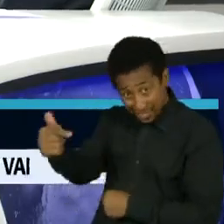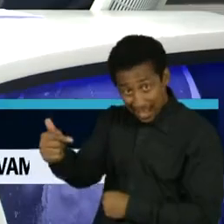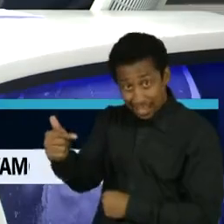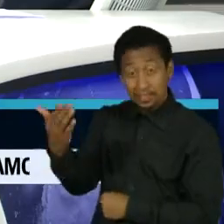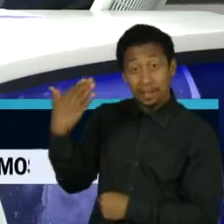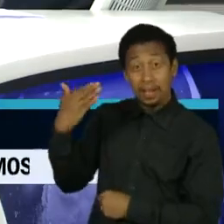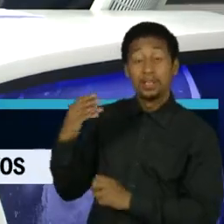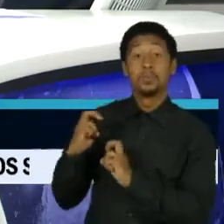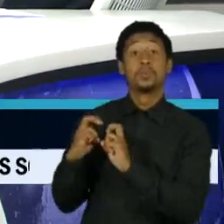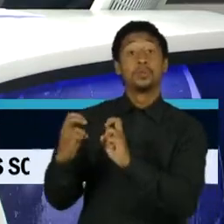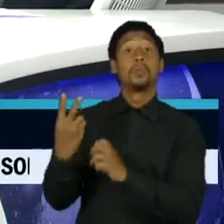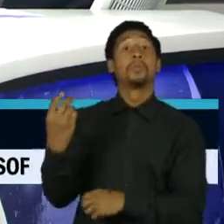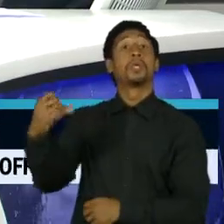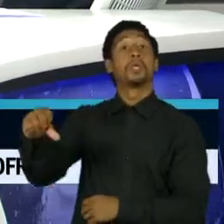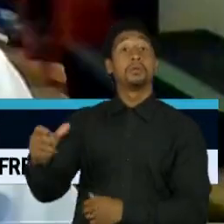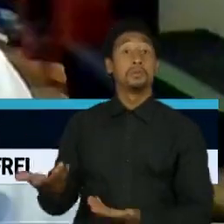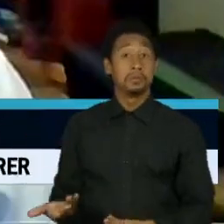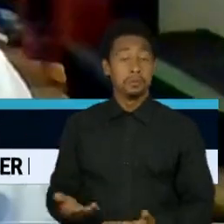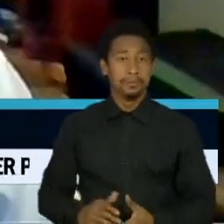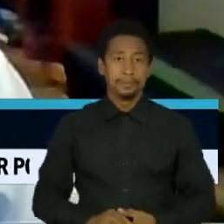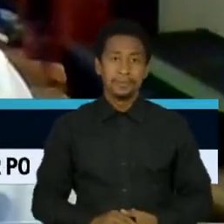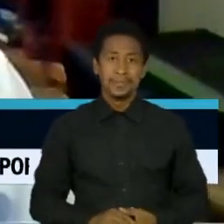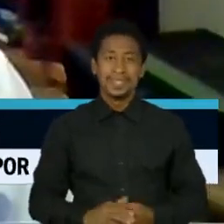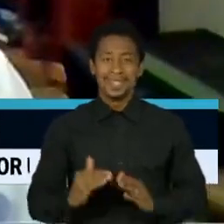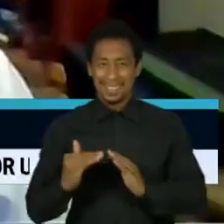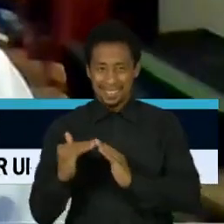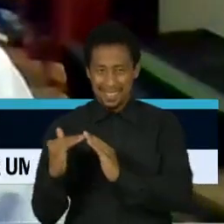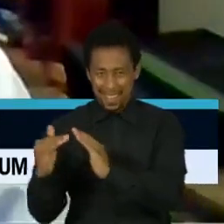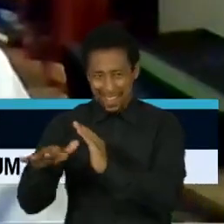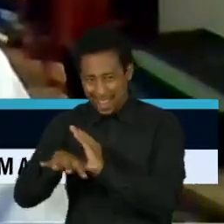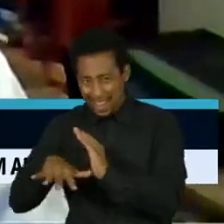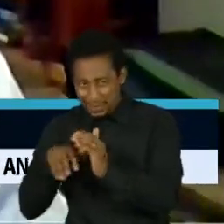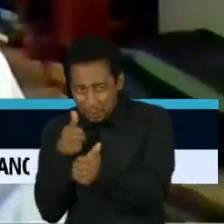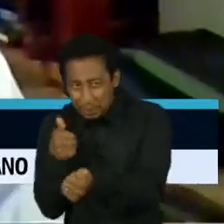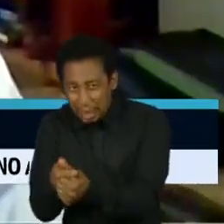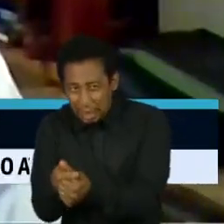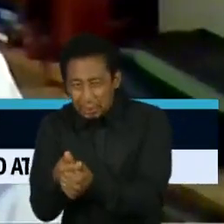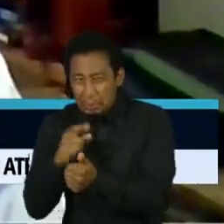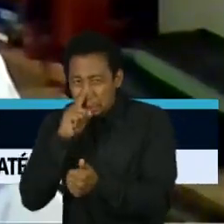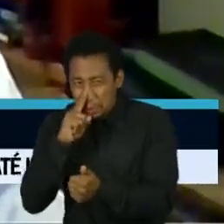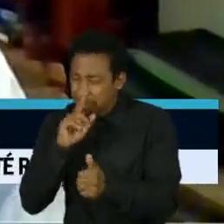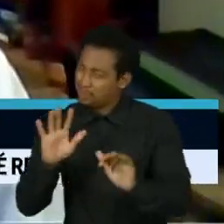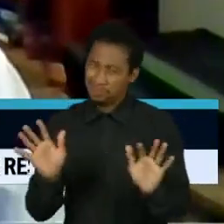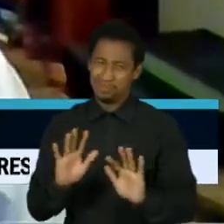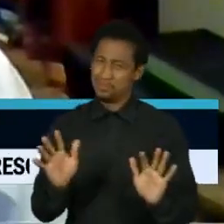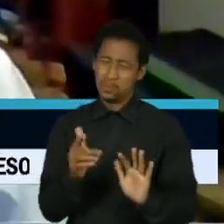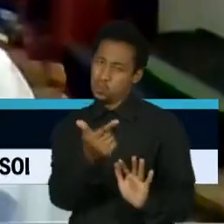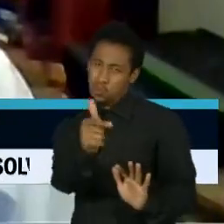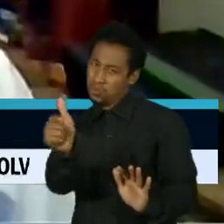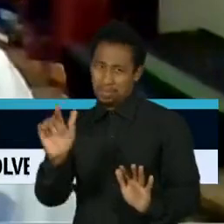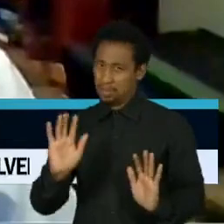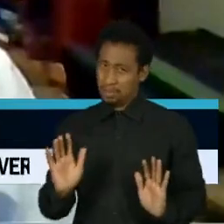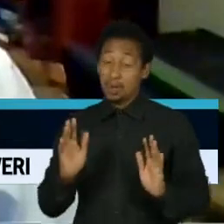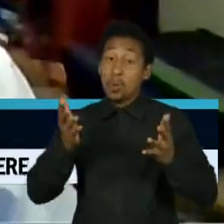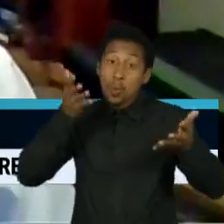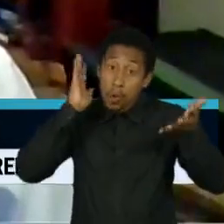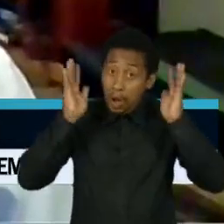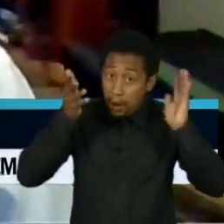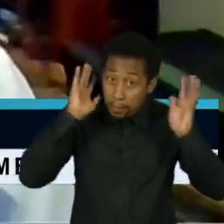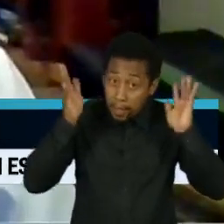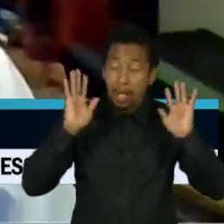Não, quanto a risco ao entorno, eu não acredito que haja. Eles já estão aterrando ali o poço